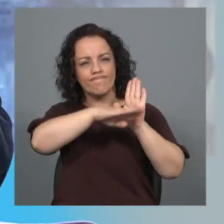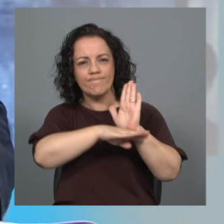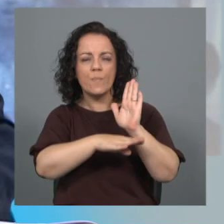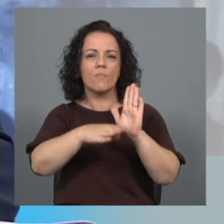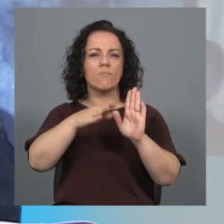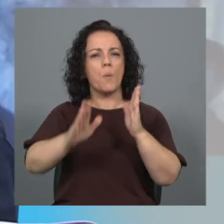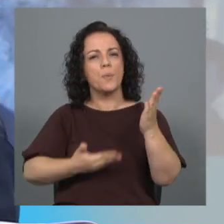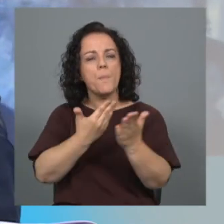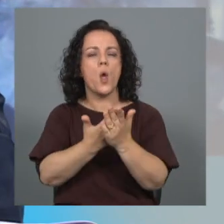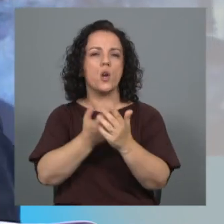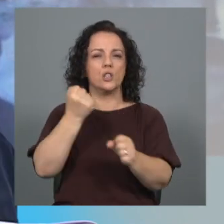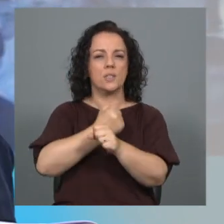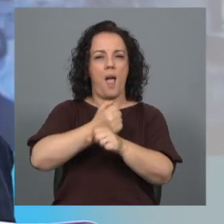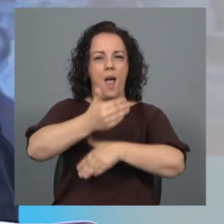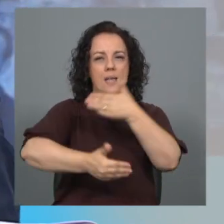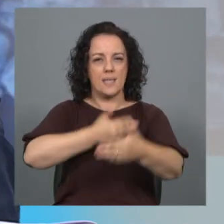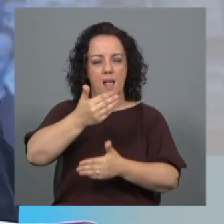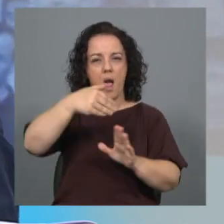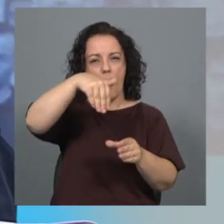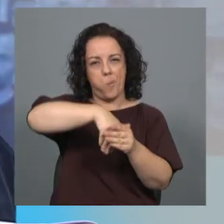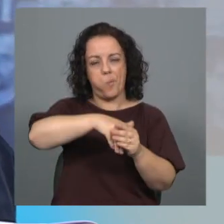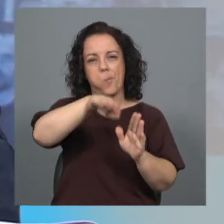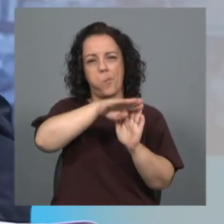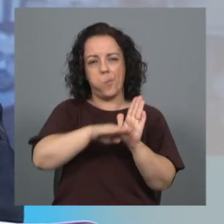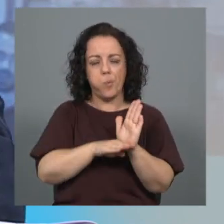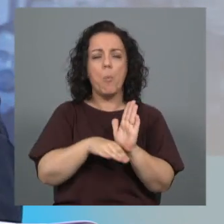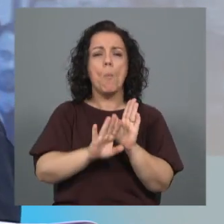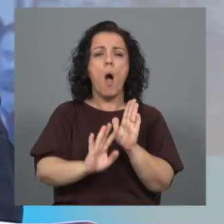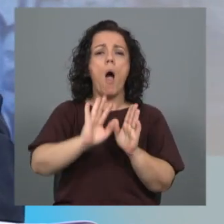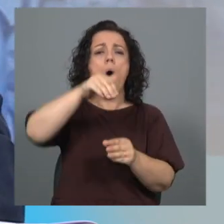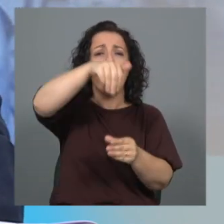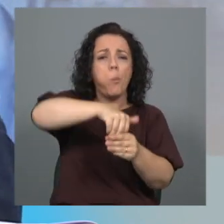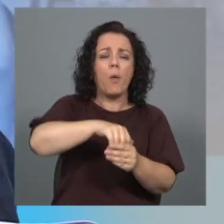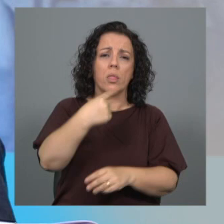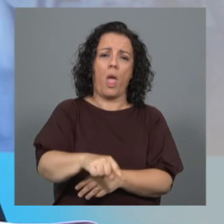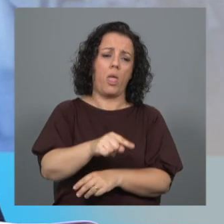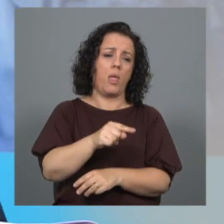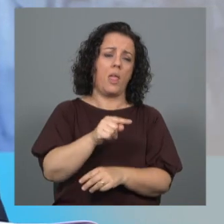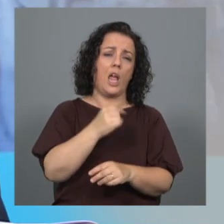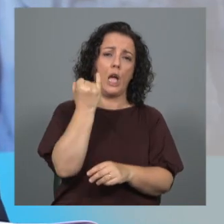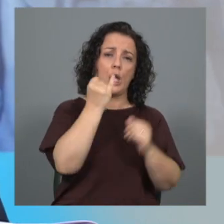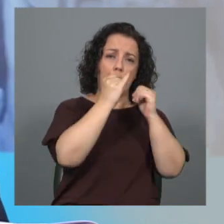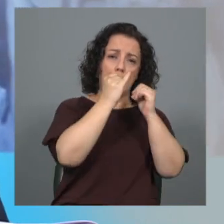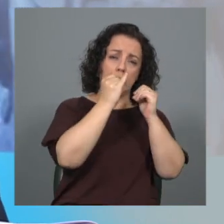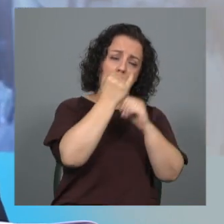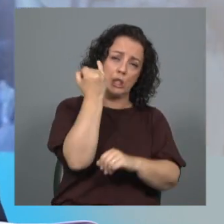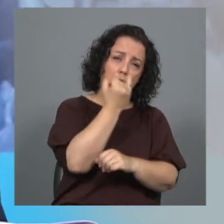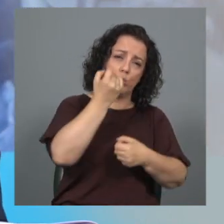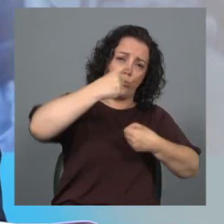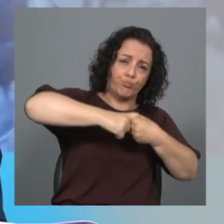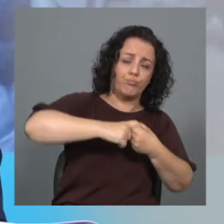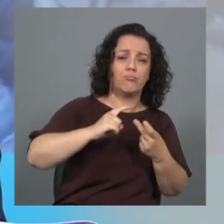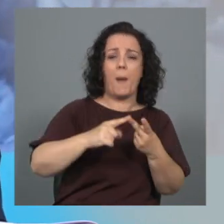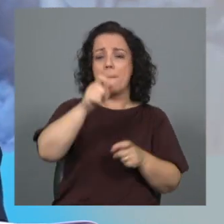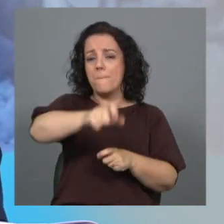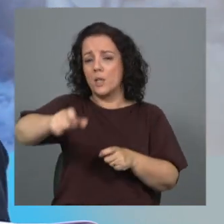de ação, mas que engloba um conjunto de membros, quer individuais, quer institucionais, e no encontro,